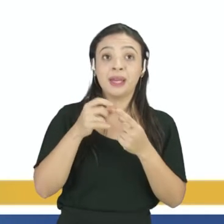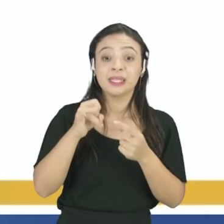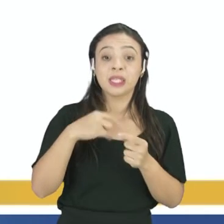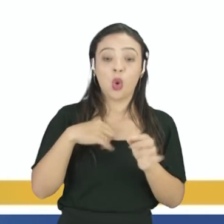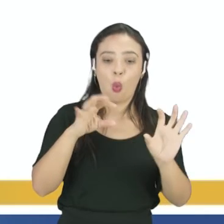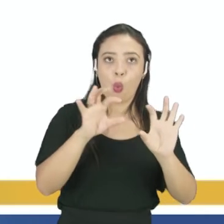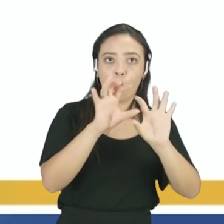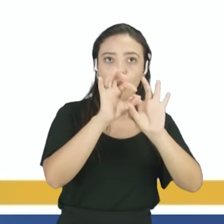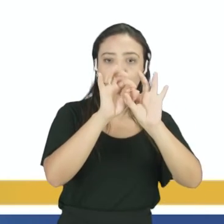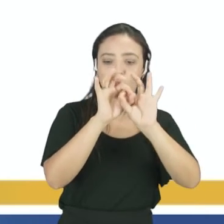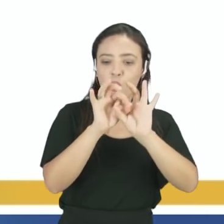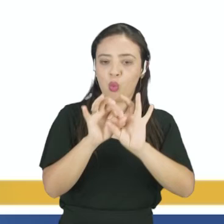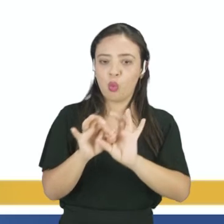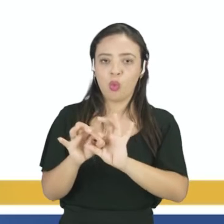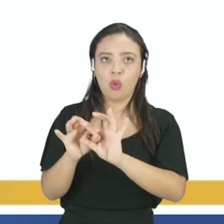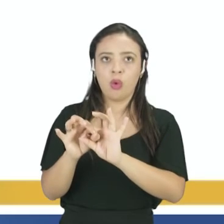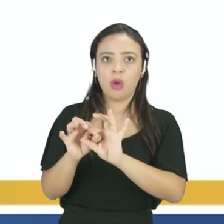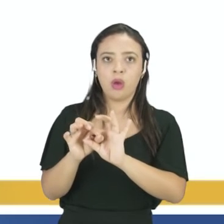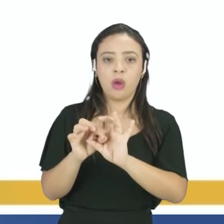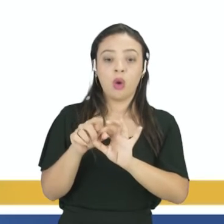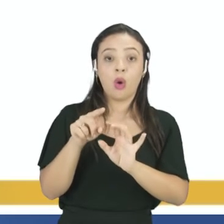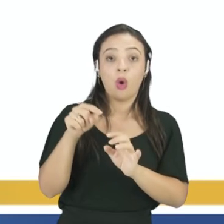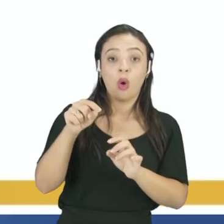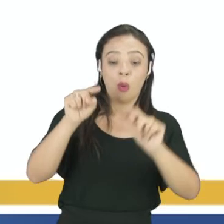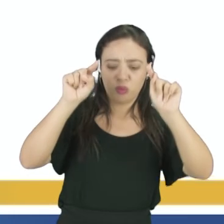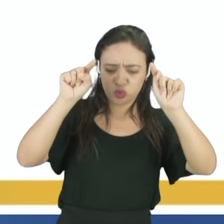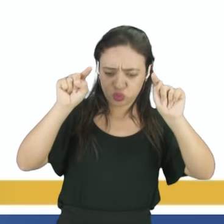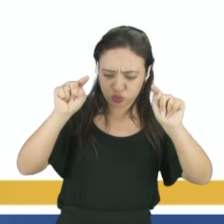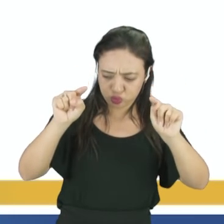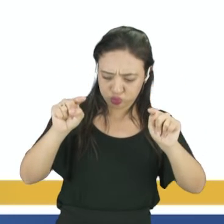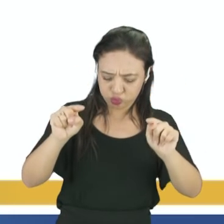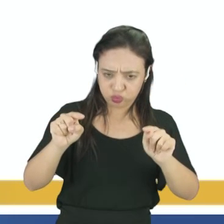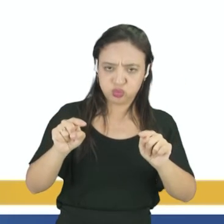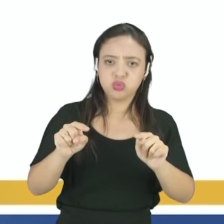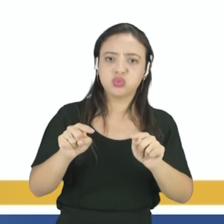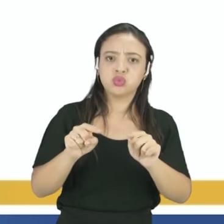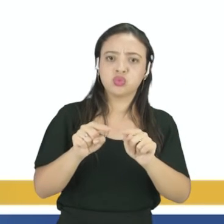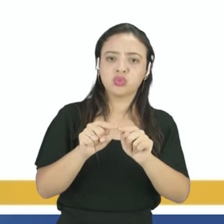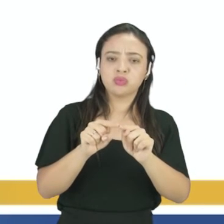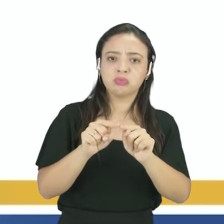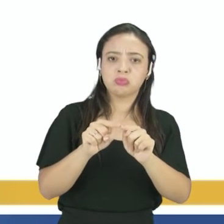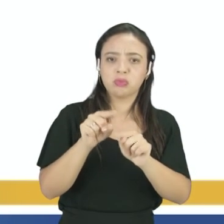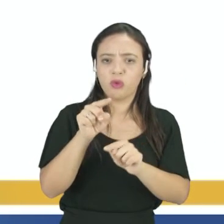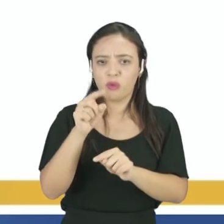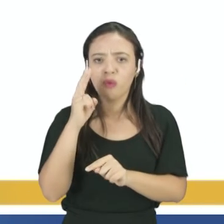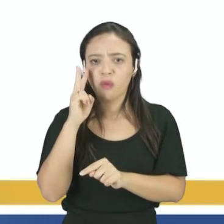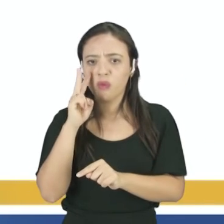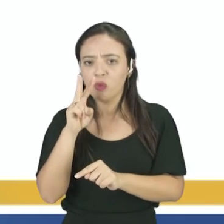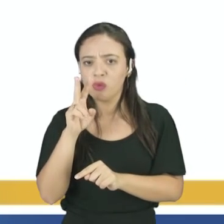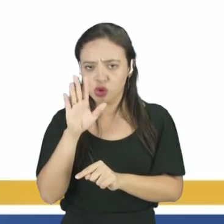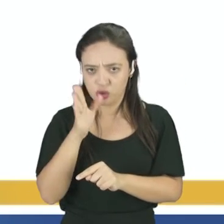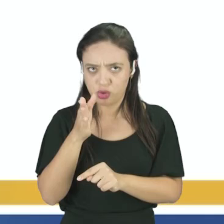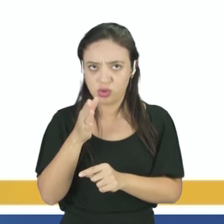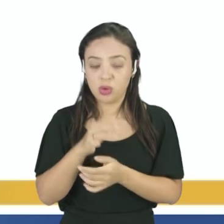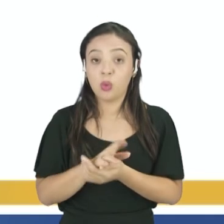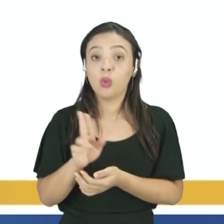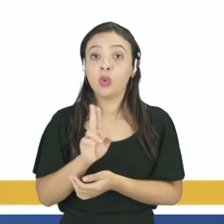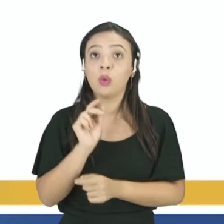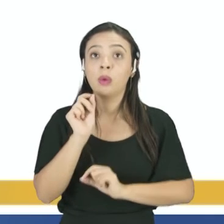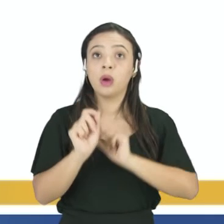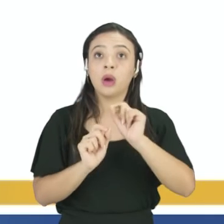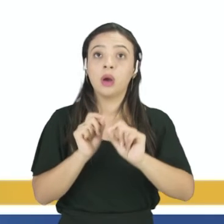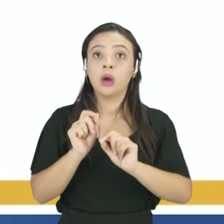os pontos, eu formo essa curva aqui, gente. Uma curva que talvez você nunca viu, né? O nome dessa curva aqui, ela é chamada